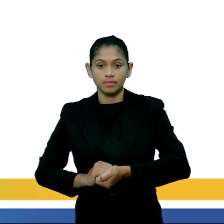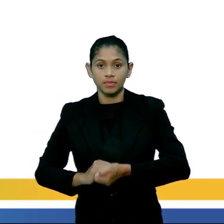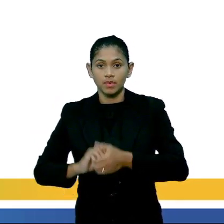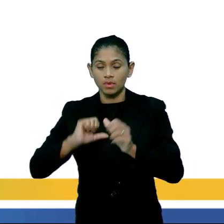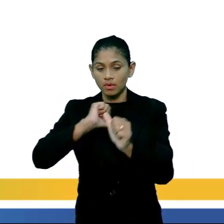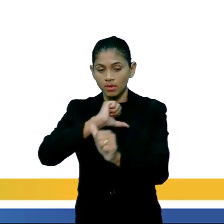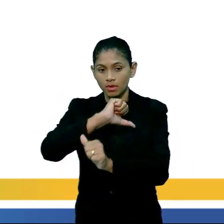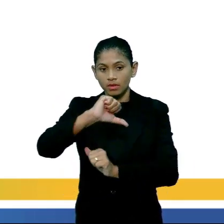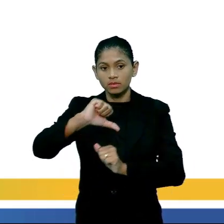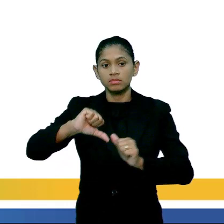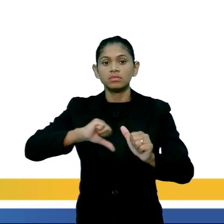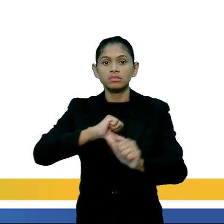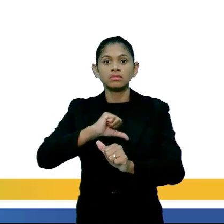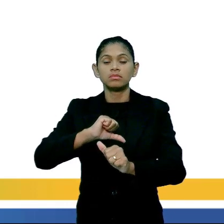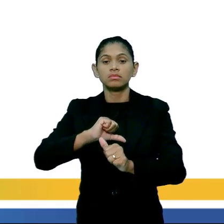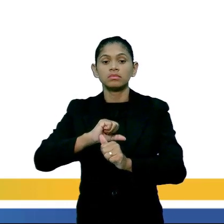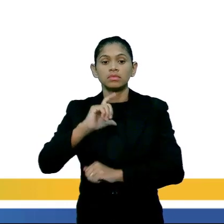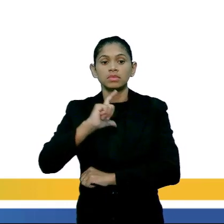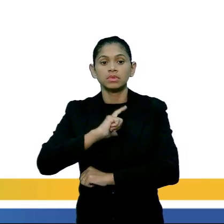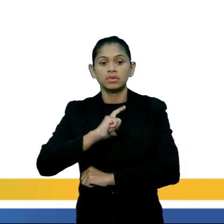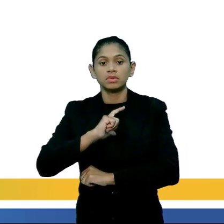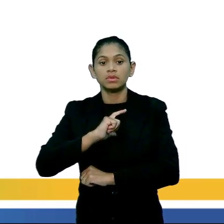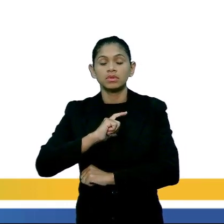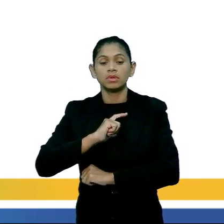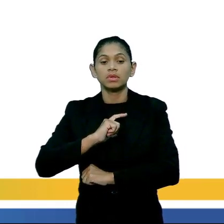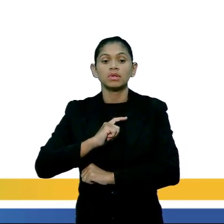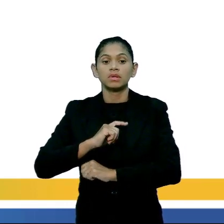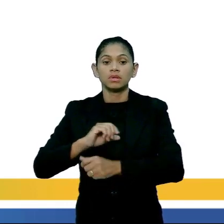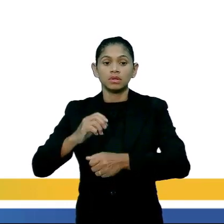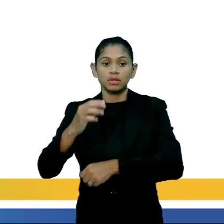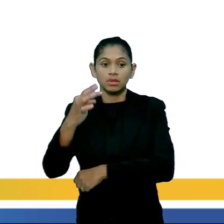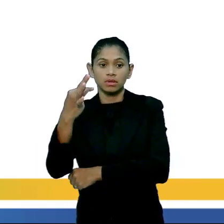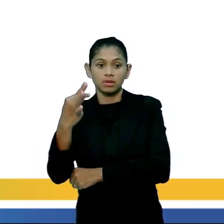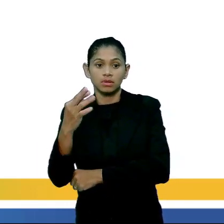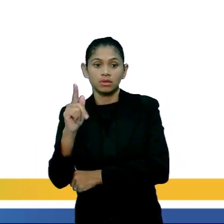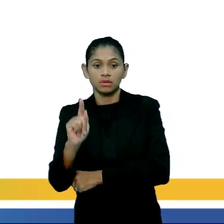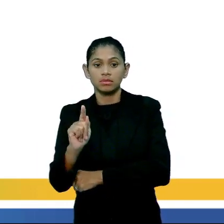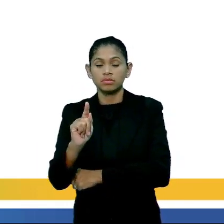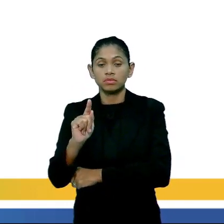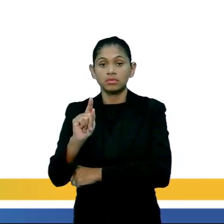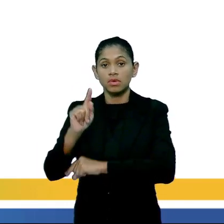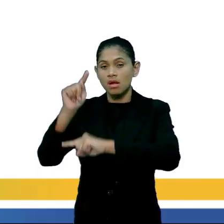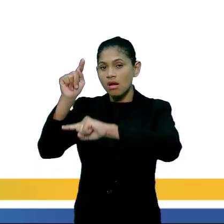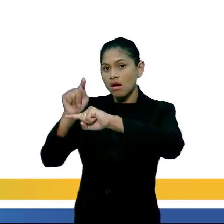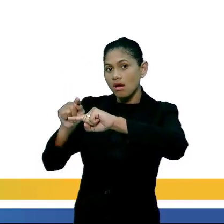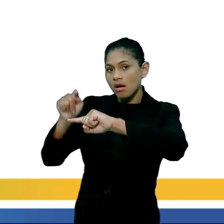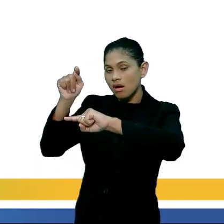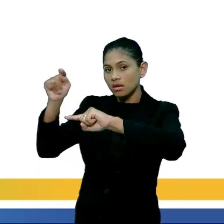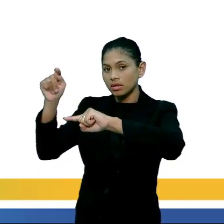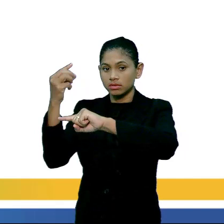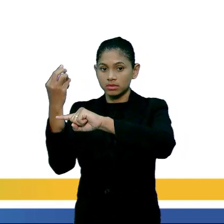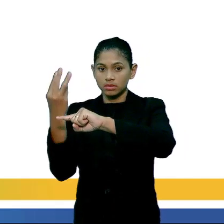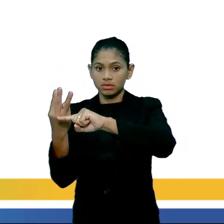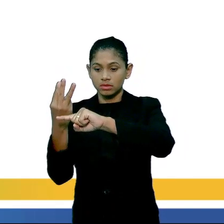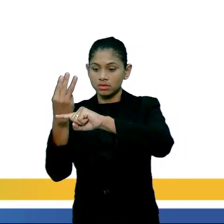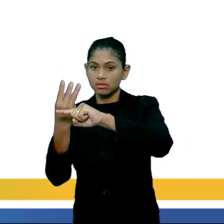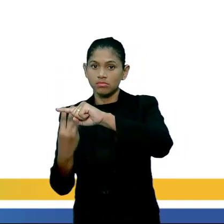Mudando aí, nós temos que a tangente de 30 graus é raiz de 3 sobre